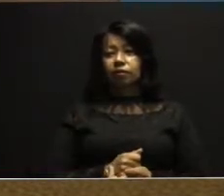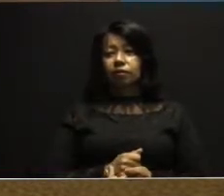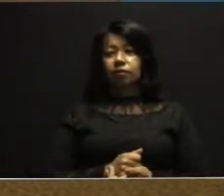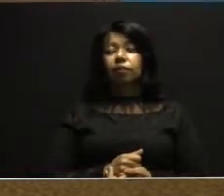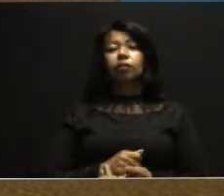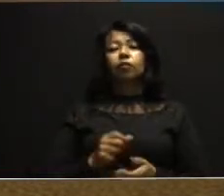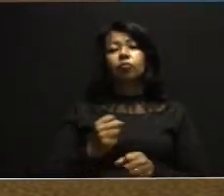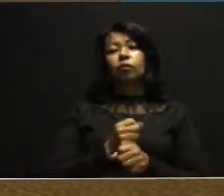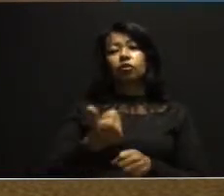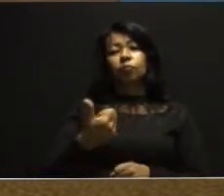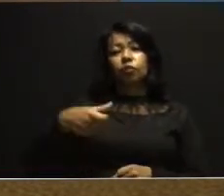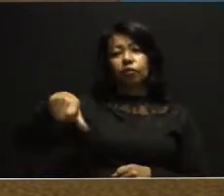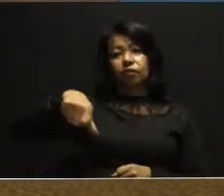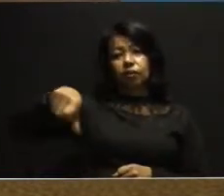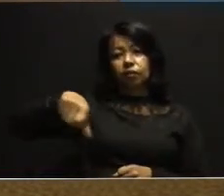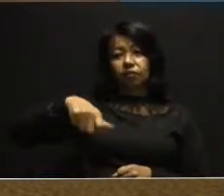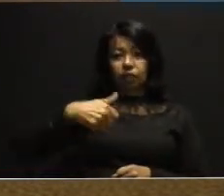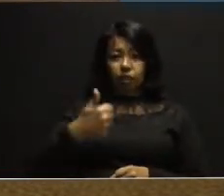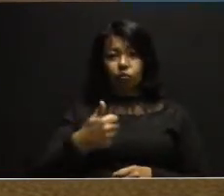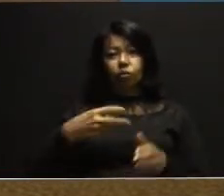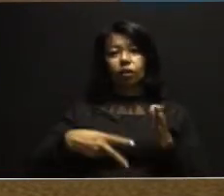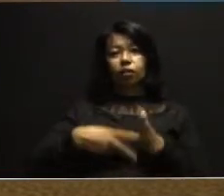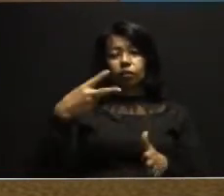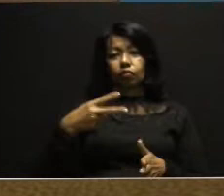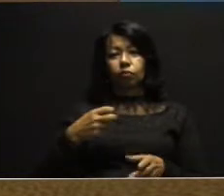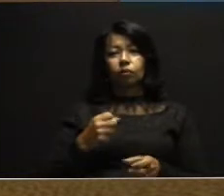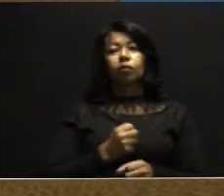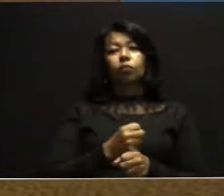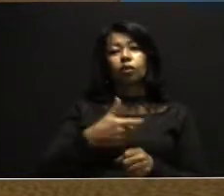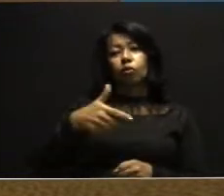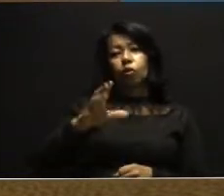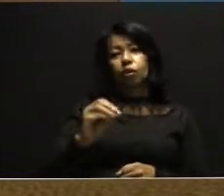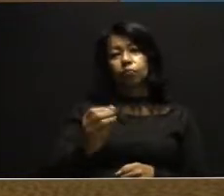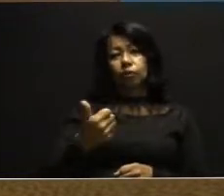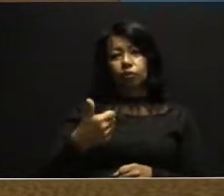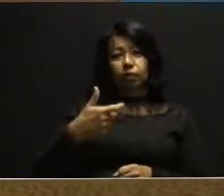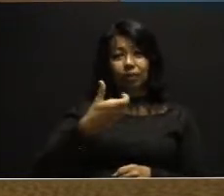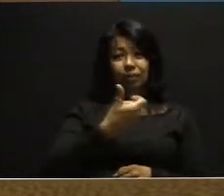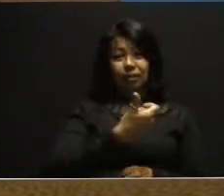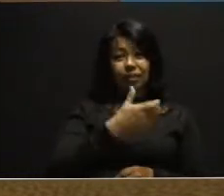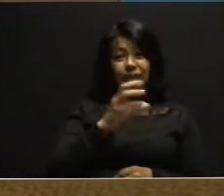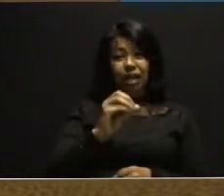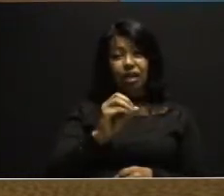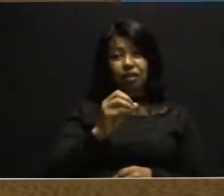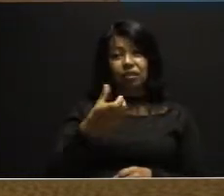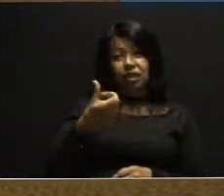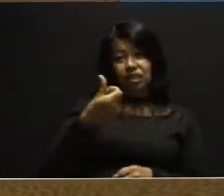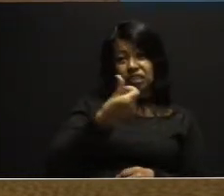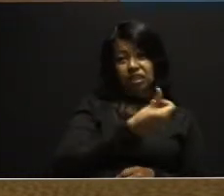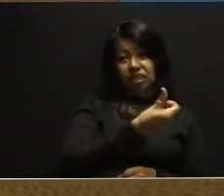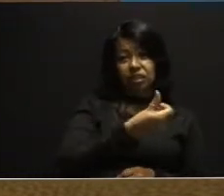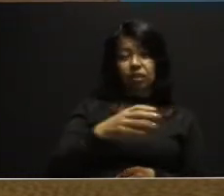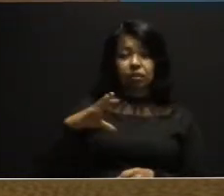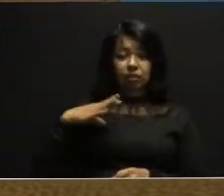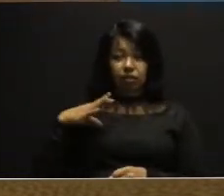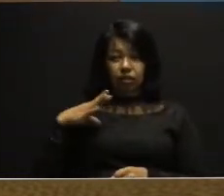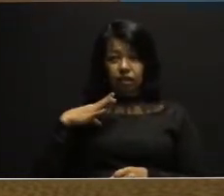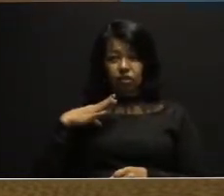Em 1991, era a segunda. Em 2010, era a sexta, entre